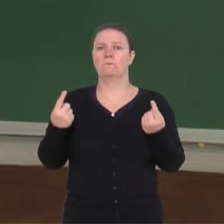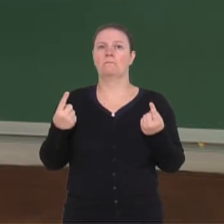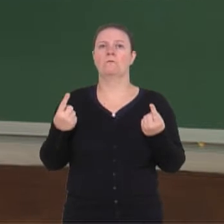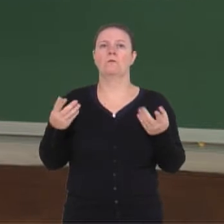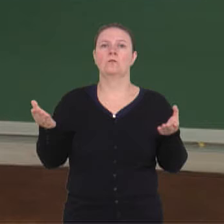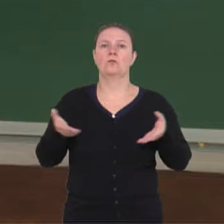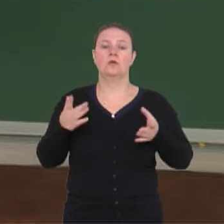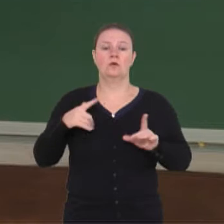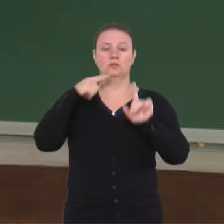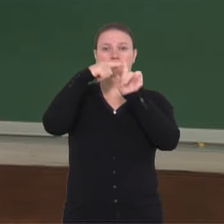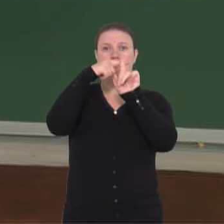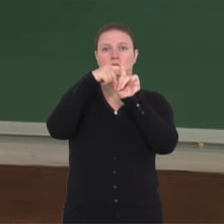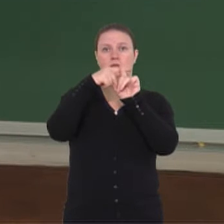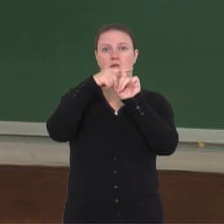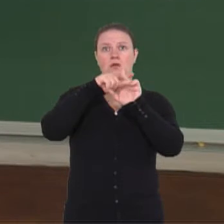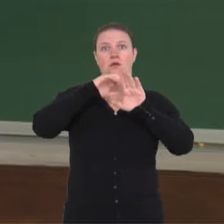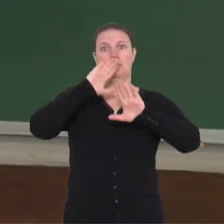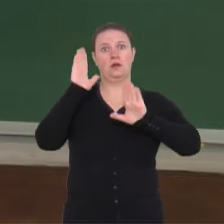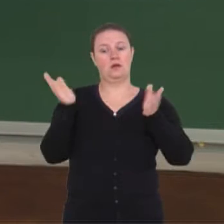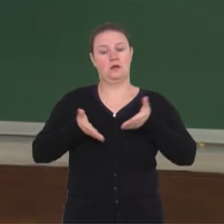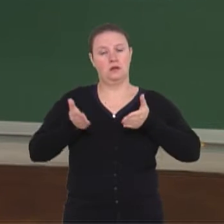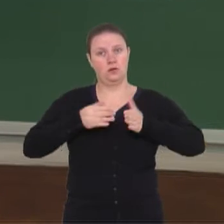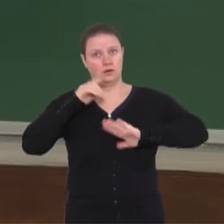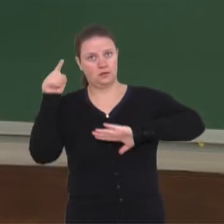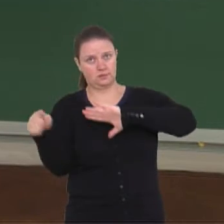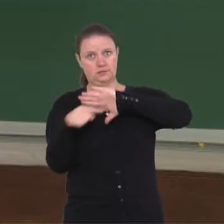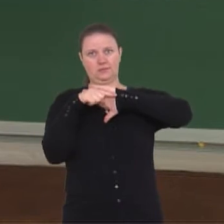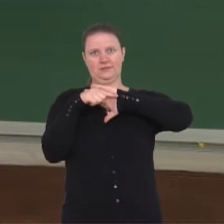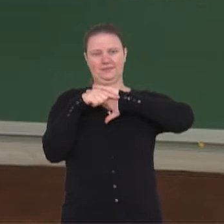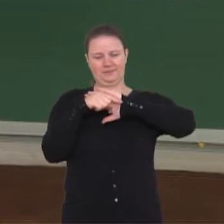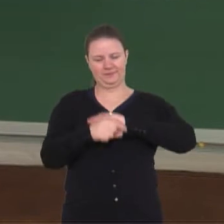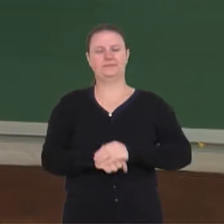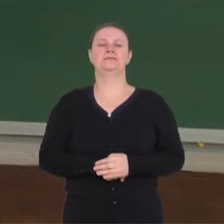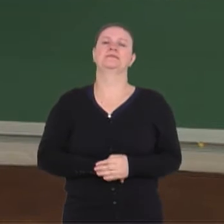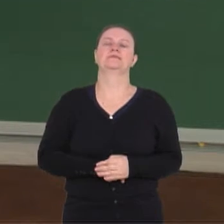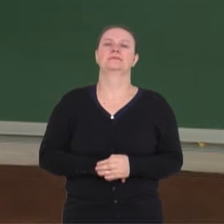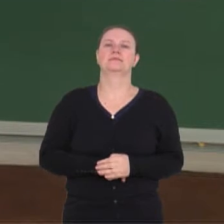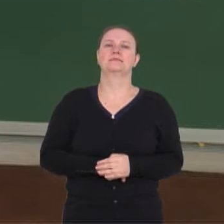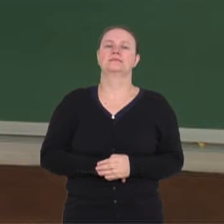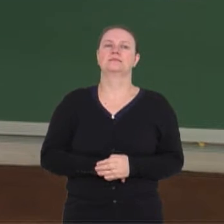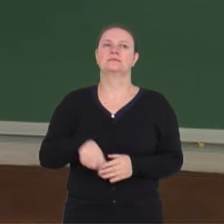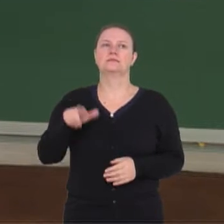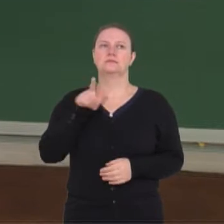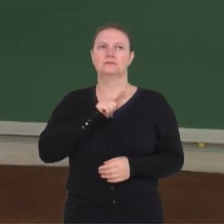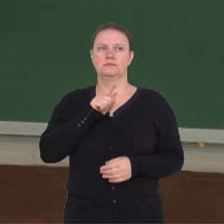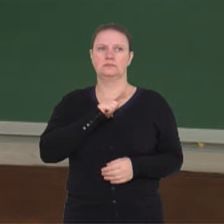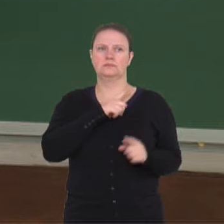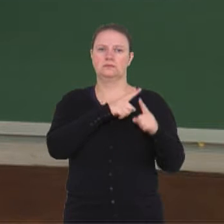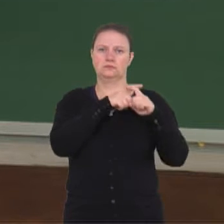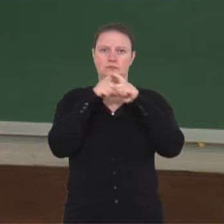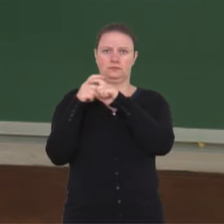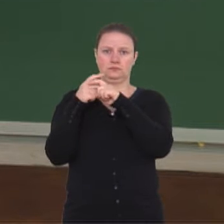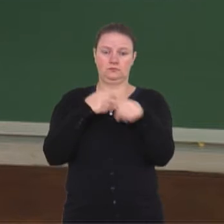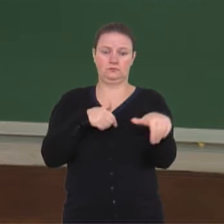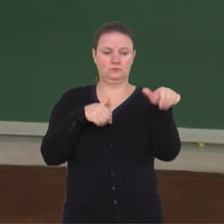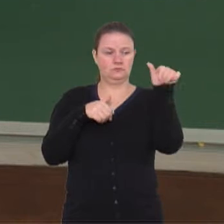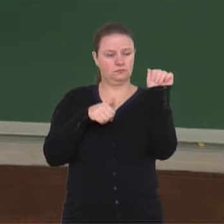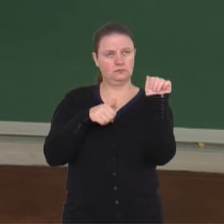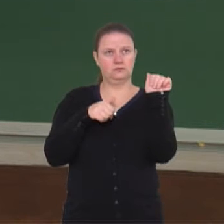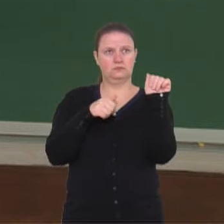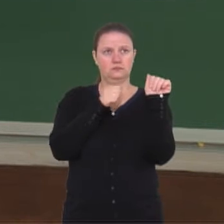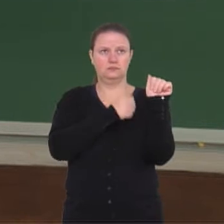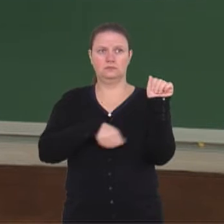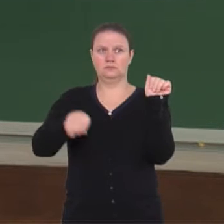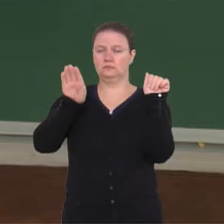invés de eu somar, eu vou subtrair. Vamos lá para ver como é que fica então? Então o polinômio A menos o polinômio